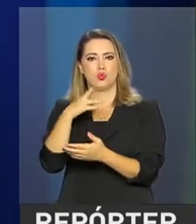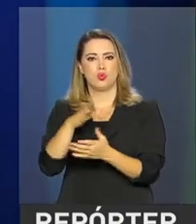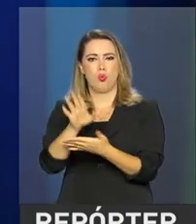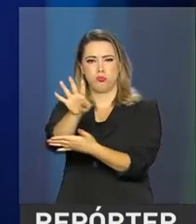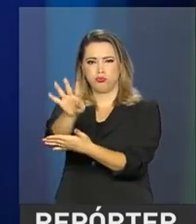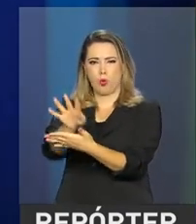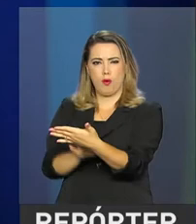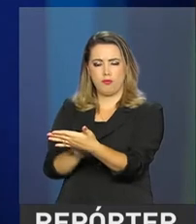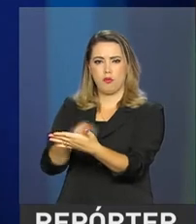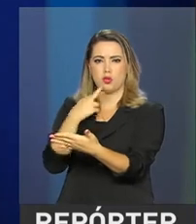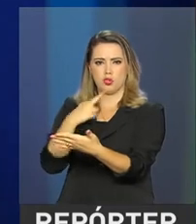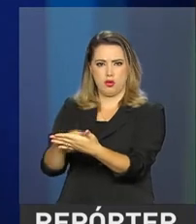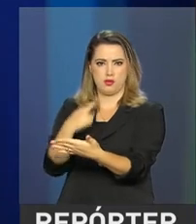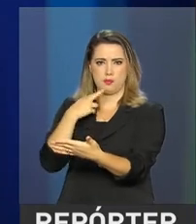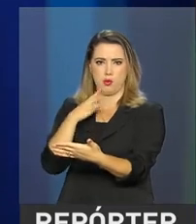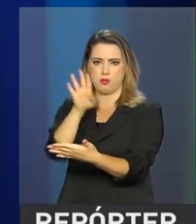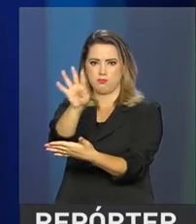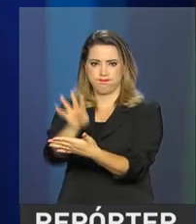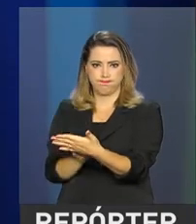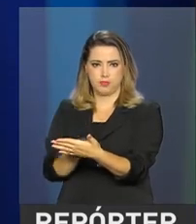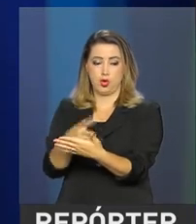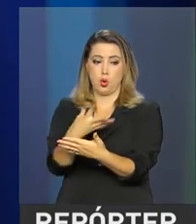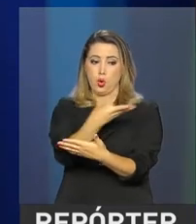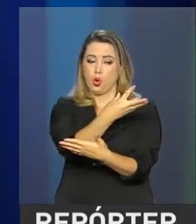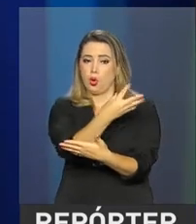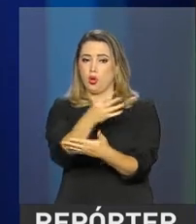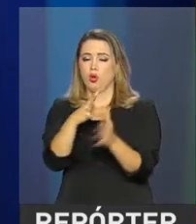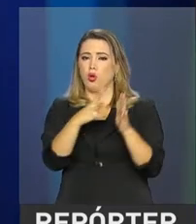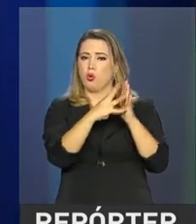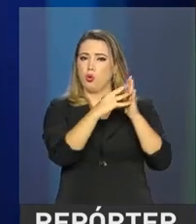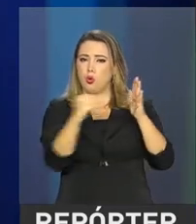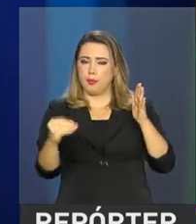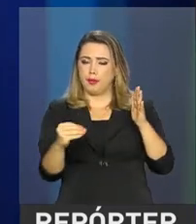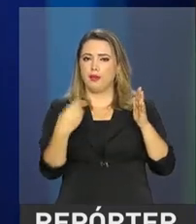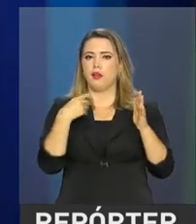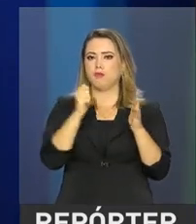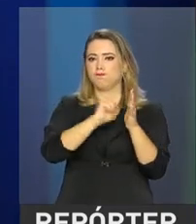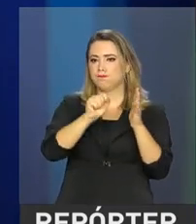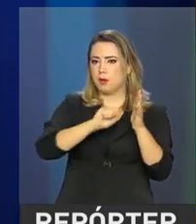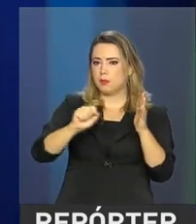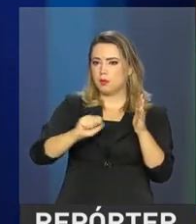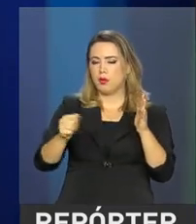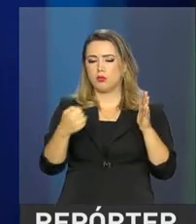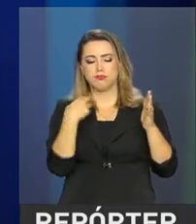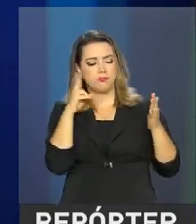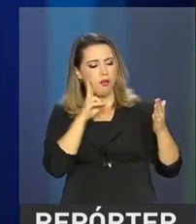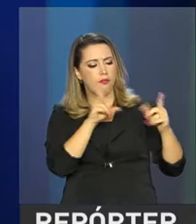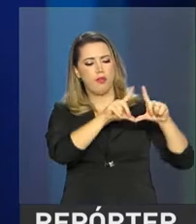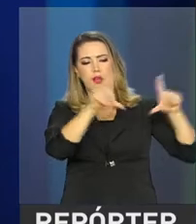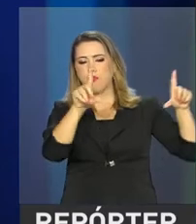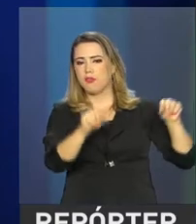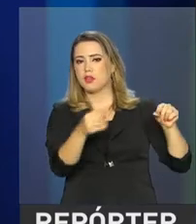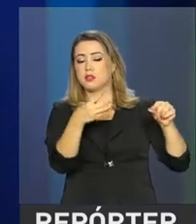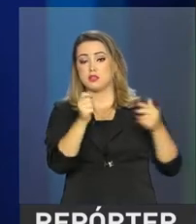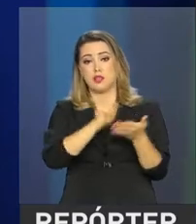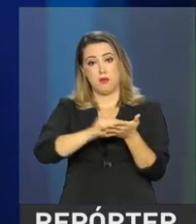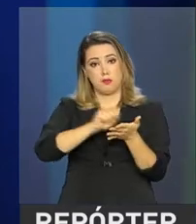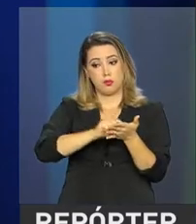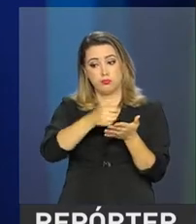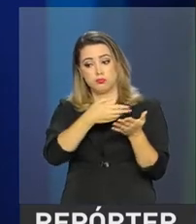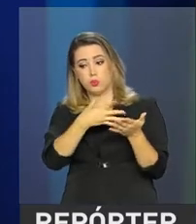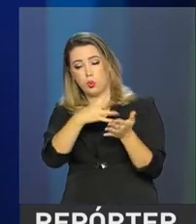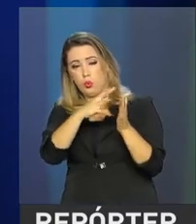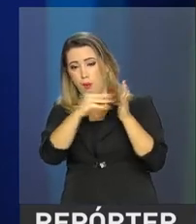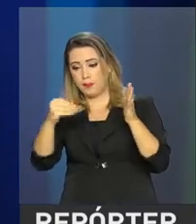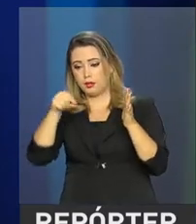questões. Então, a transcrição da frase do caderno de questões para a folha de resposta era mais um instrumento que a gestão, a administração